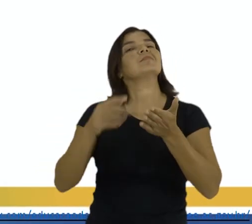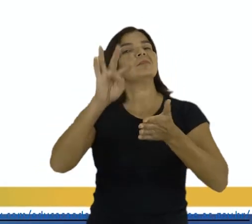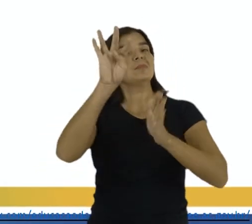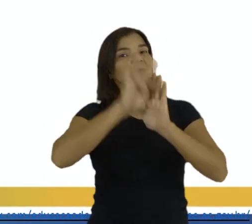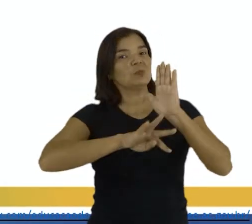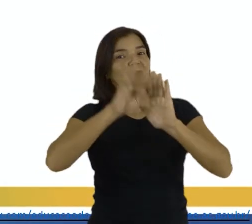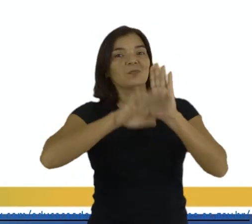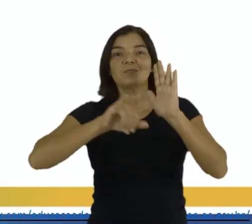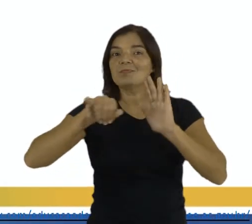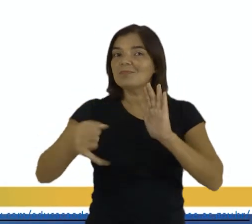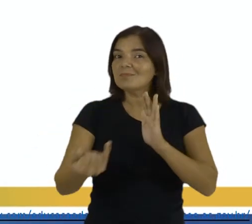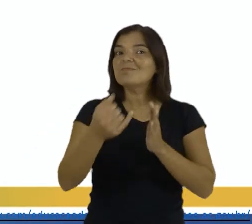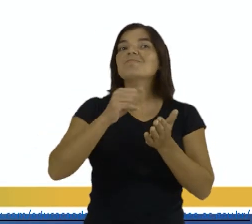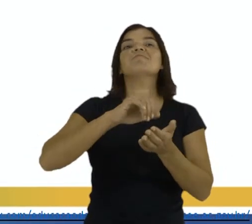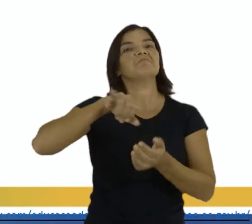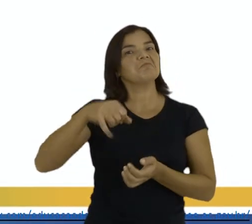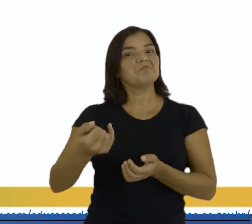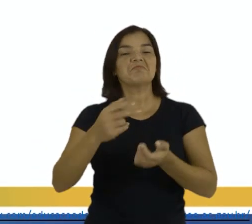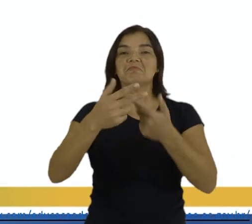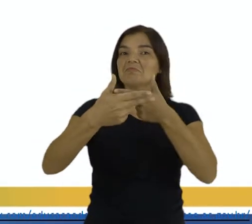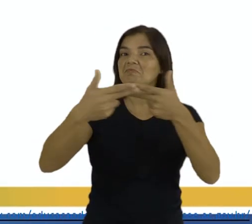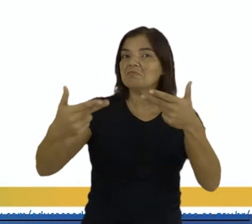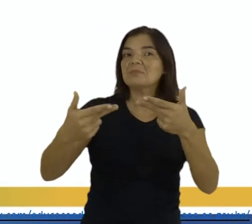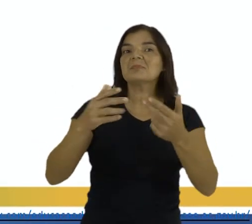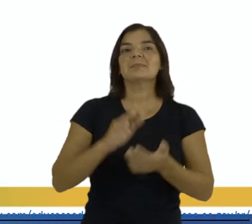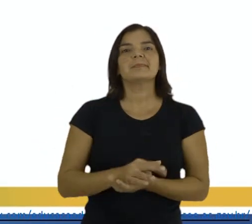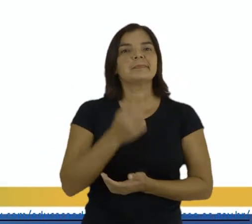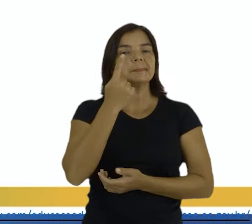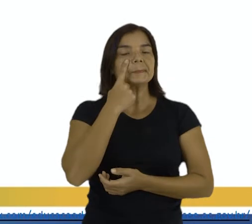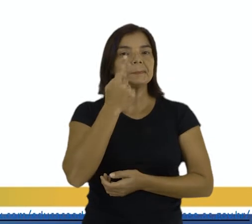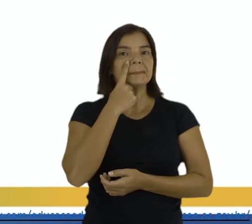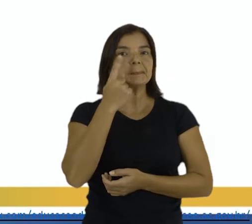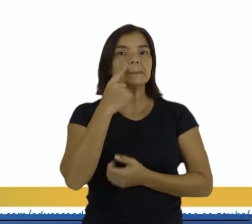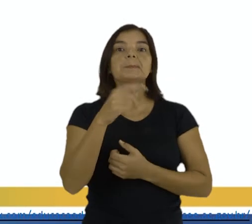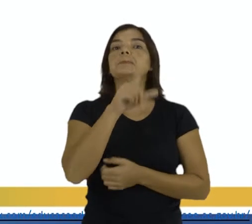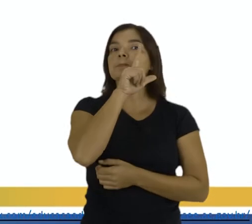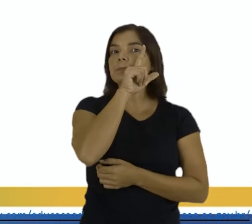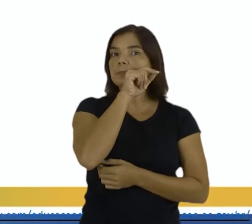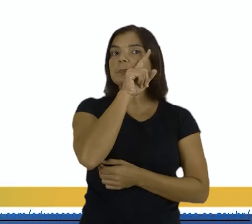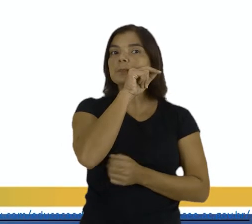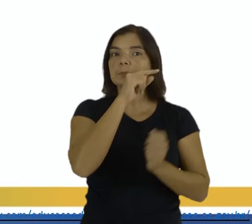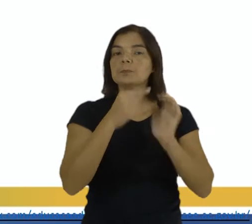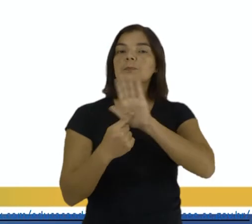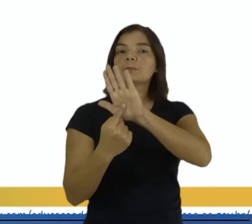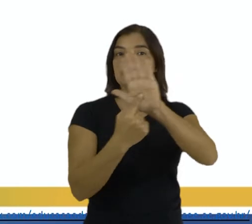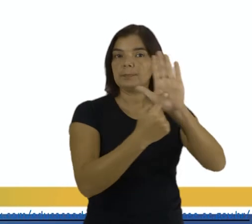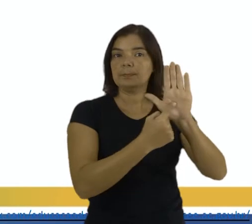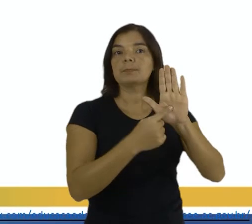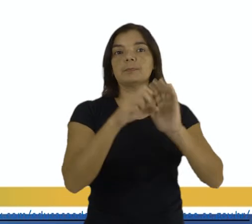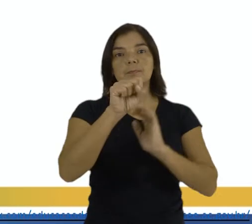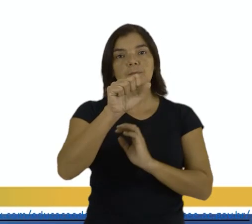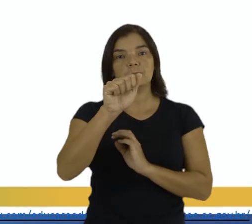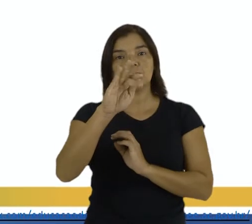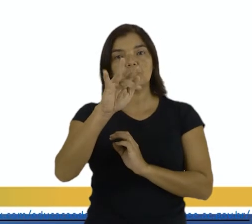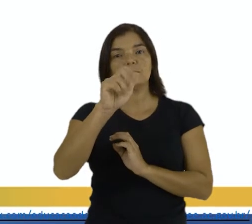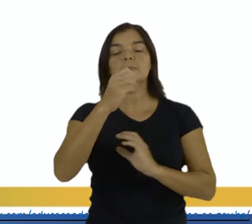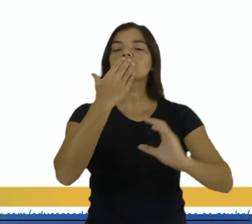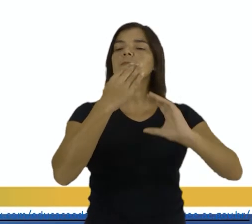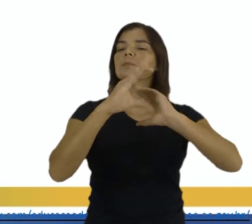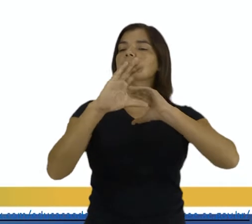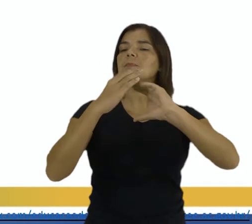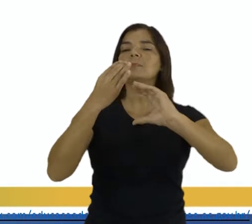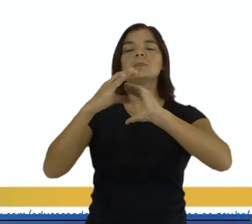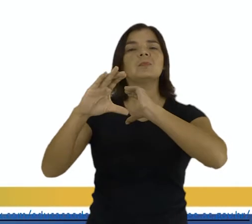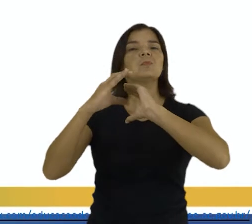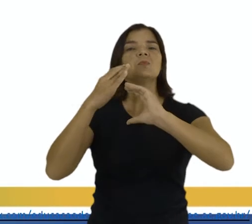ser aproveitado de várias formas. E aí você está vendo um passarinho representando o sabiá, cantando, e